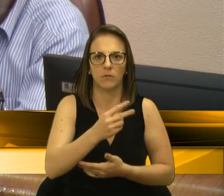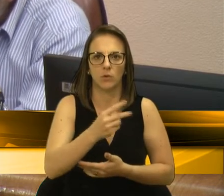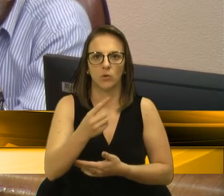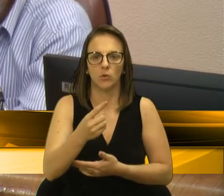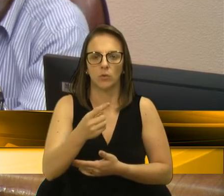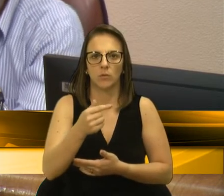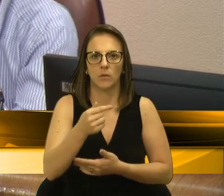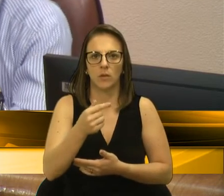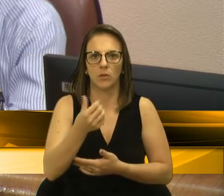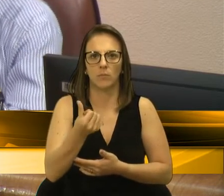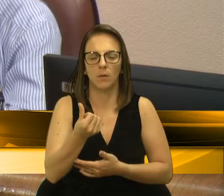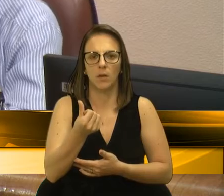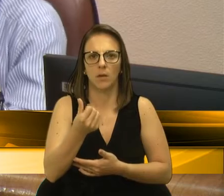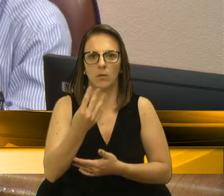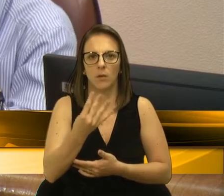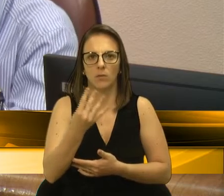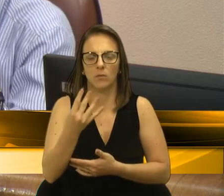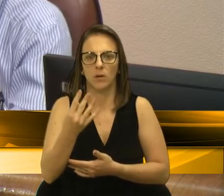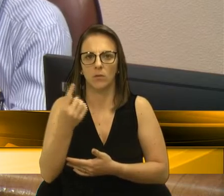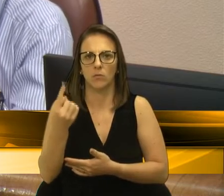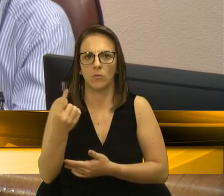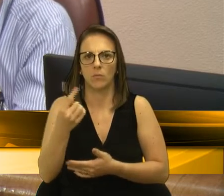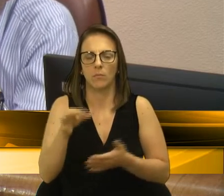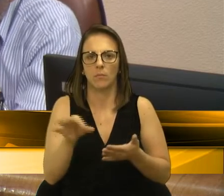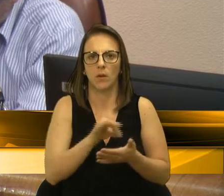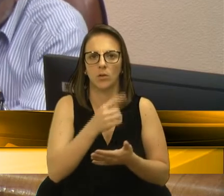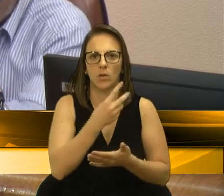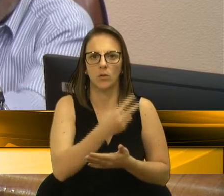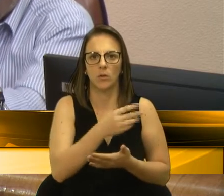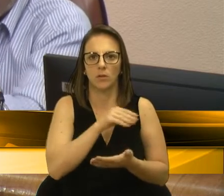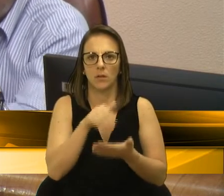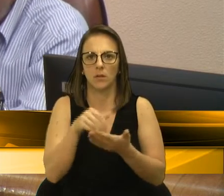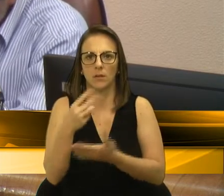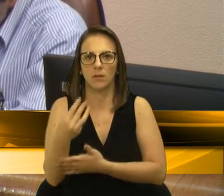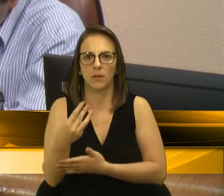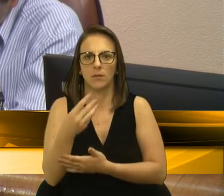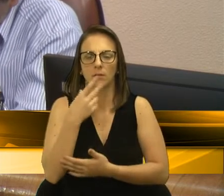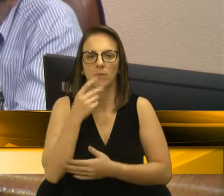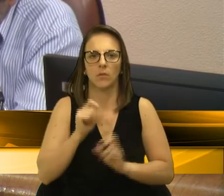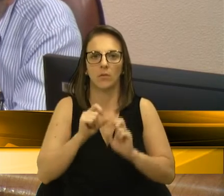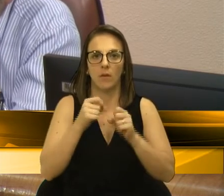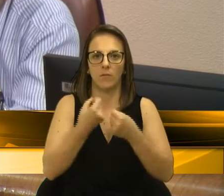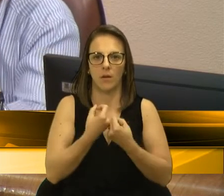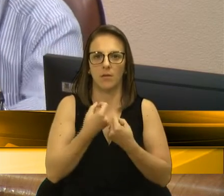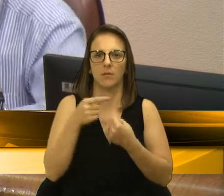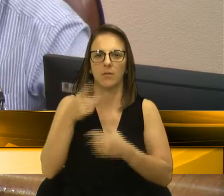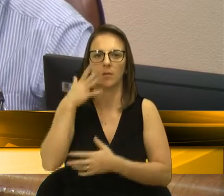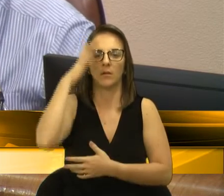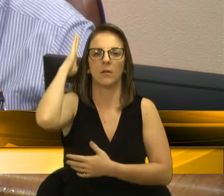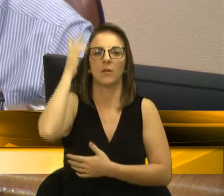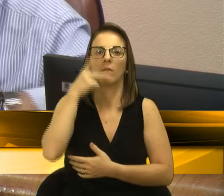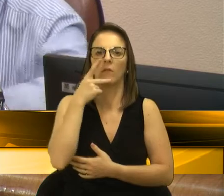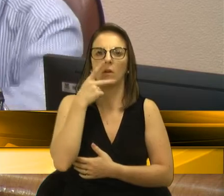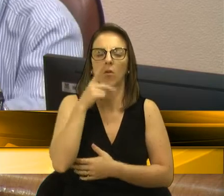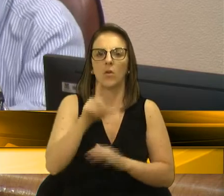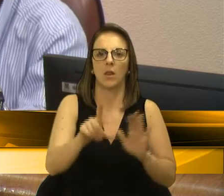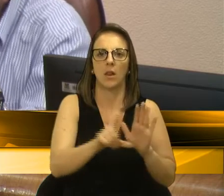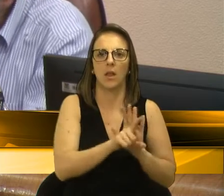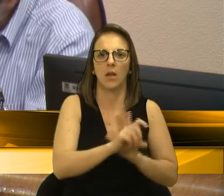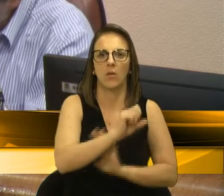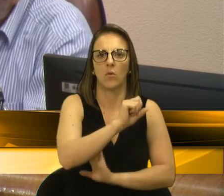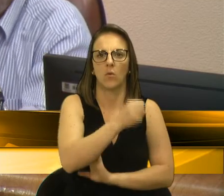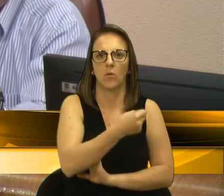21.76441, páginas 2 a 3. Em defesa, o acusado alegou que a Lei